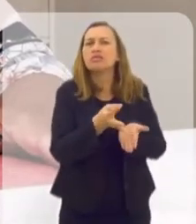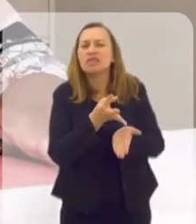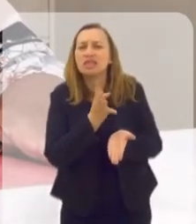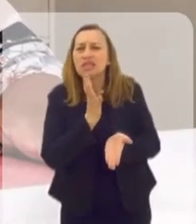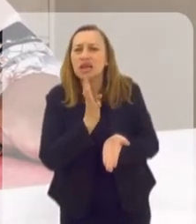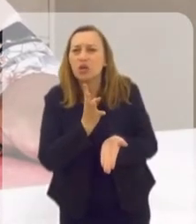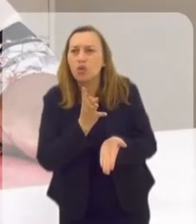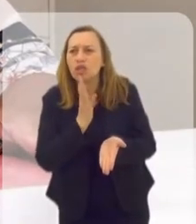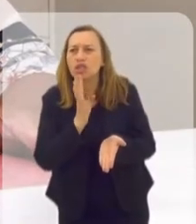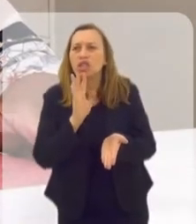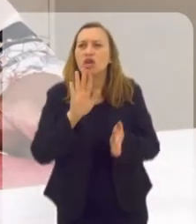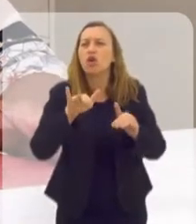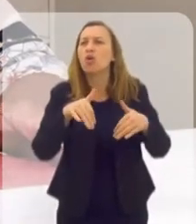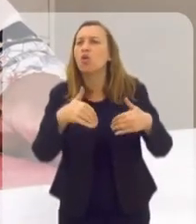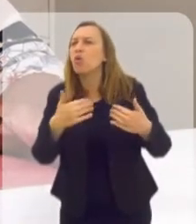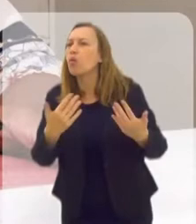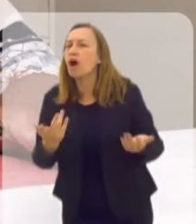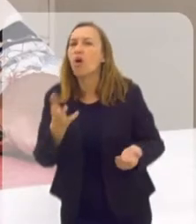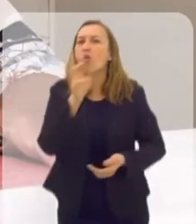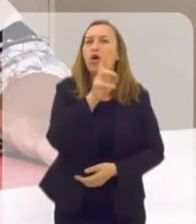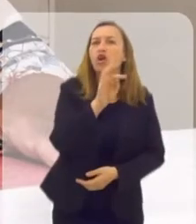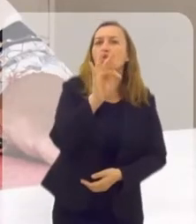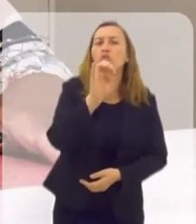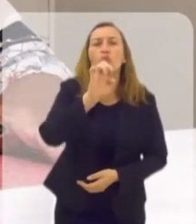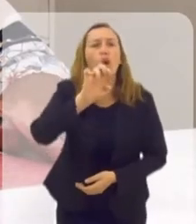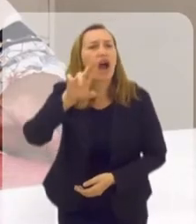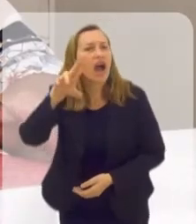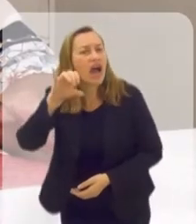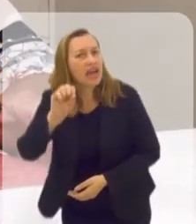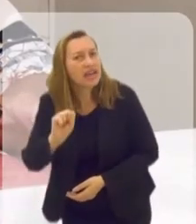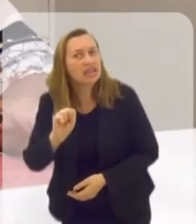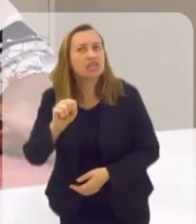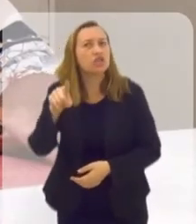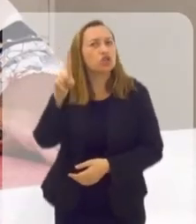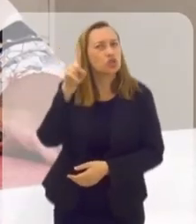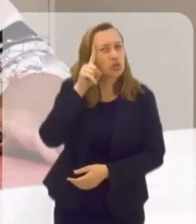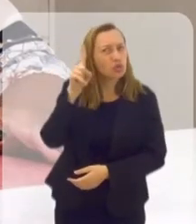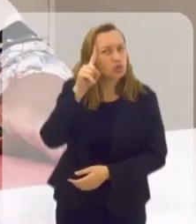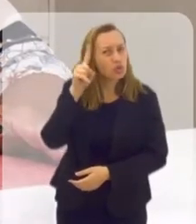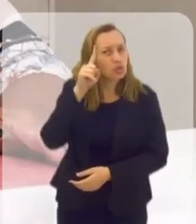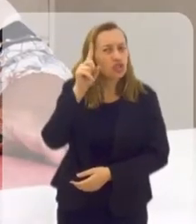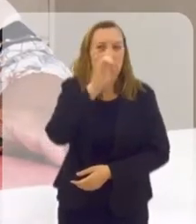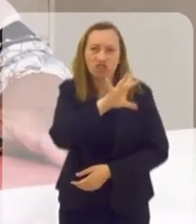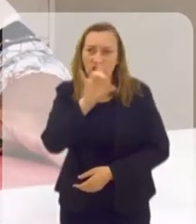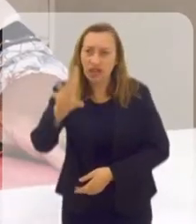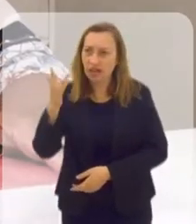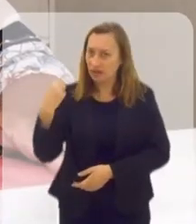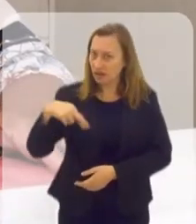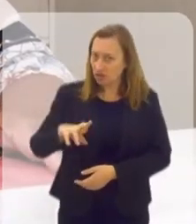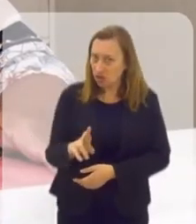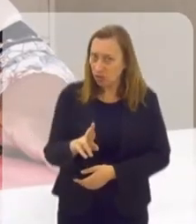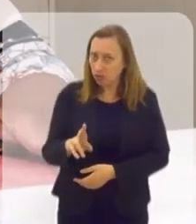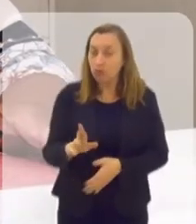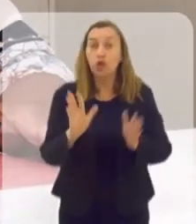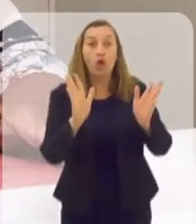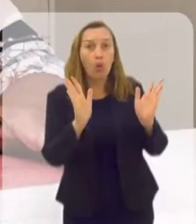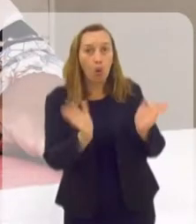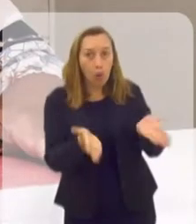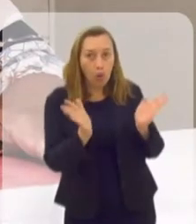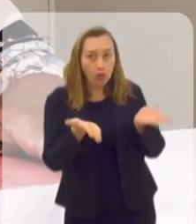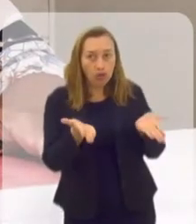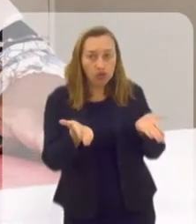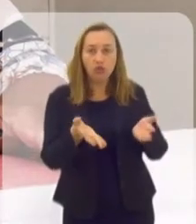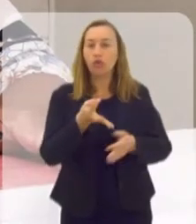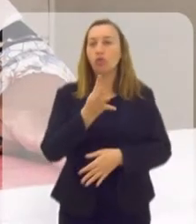começamos a conhecer quais são os rituais, o dia a dia de cada religião.